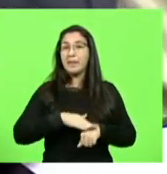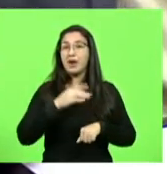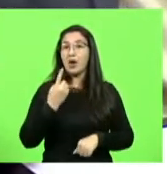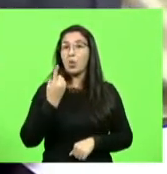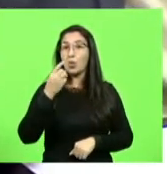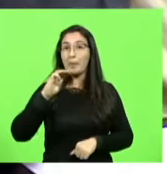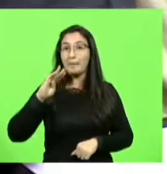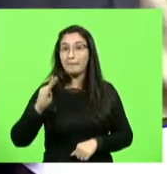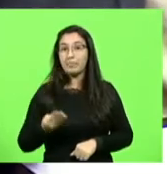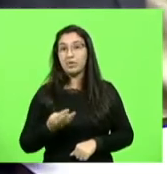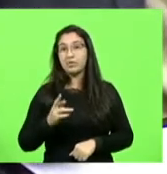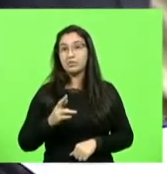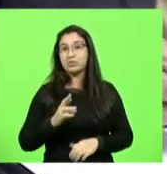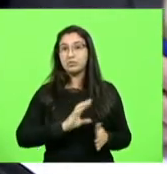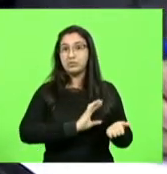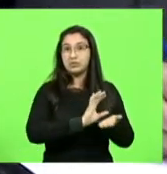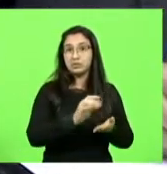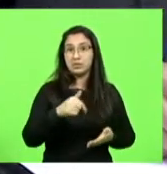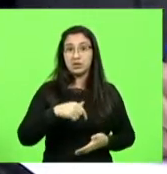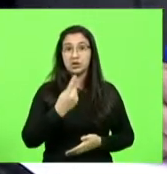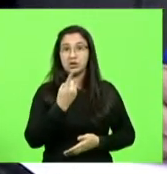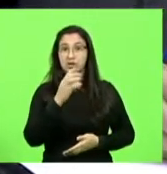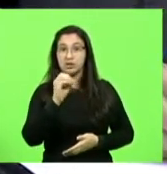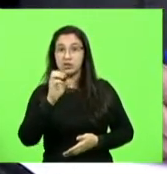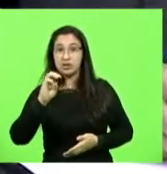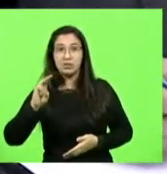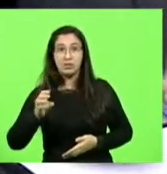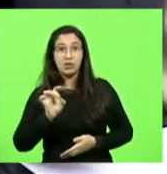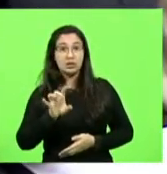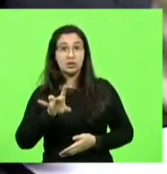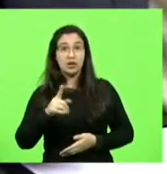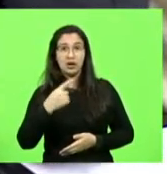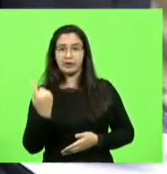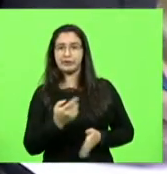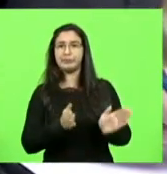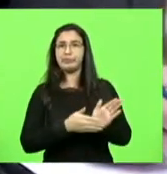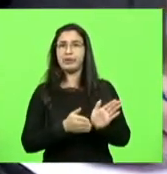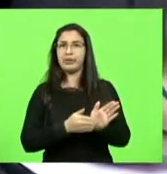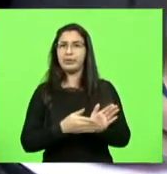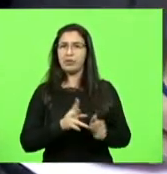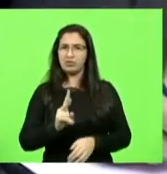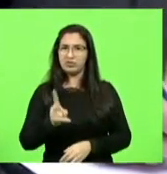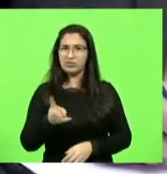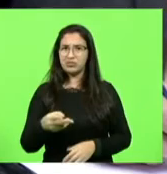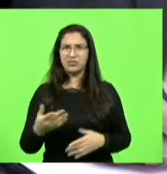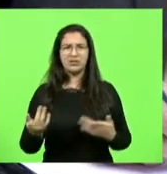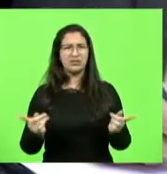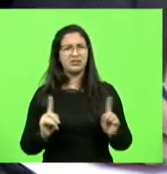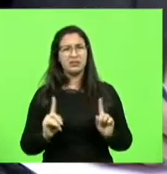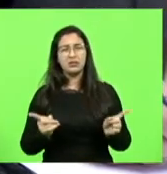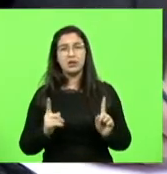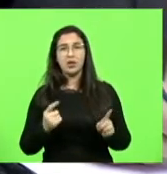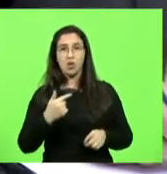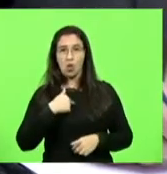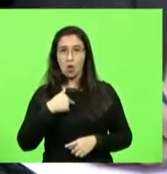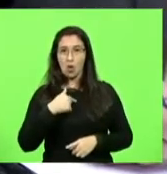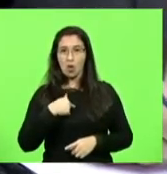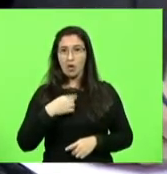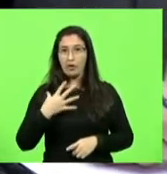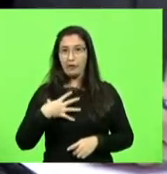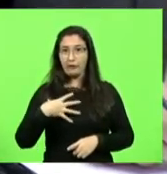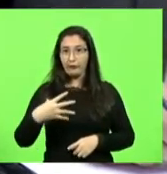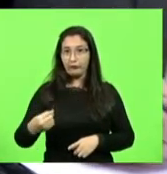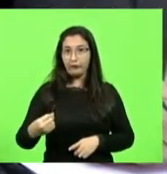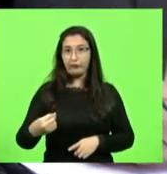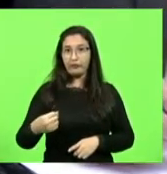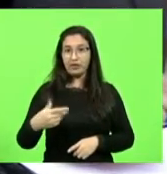100 milhões. E a gente continua batendo palma. Não, nós temos que... Eu, quando meu filho, o Guilherme, faz algo errado lá em